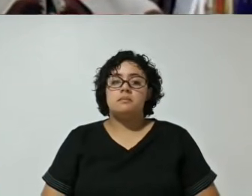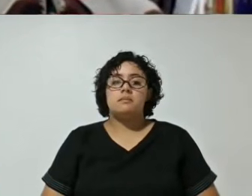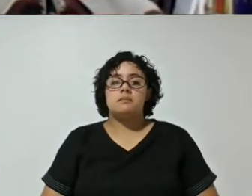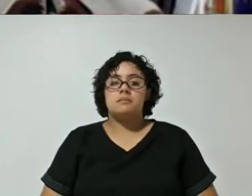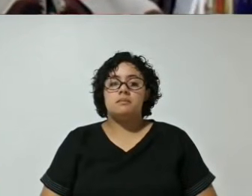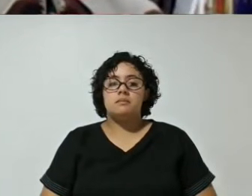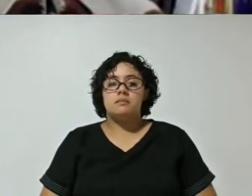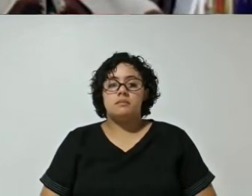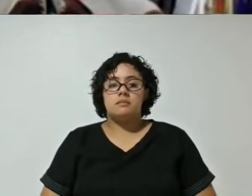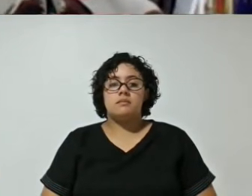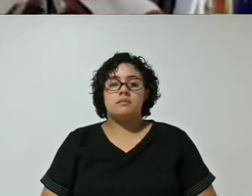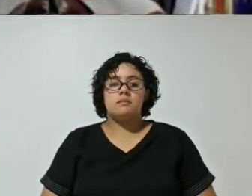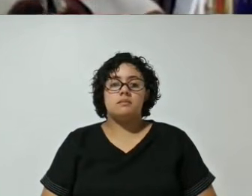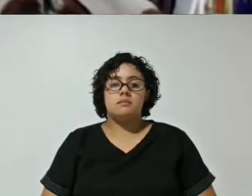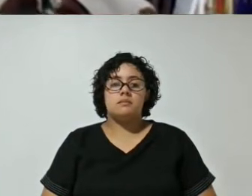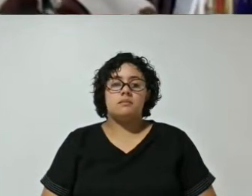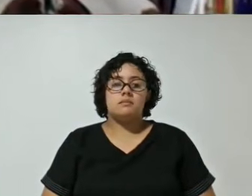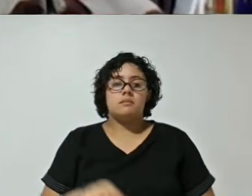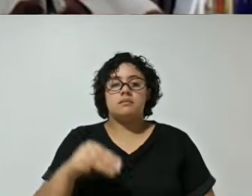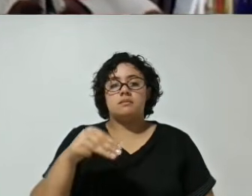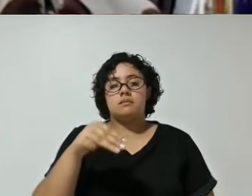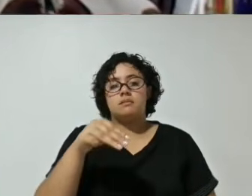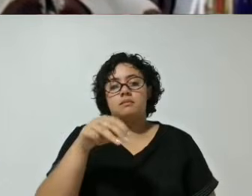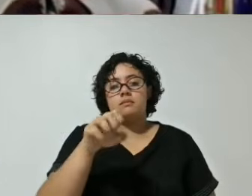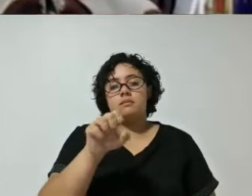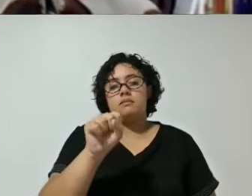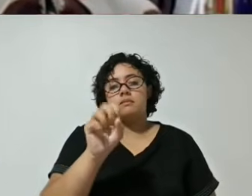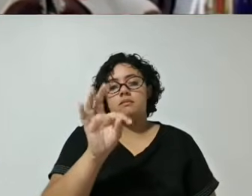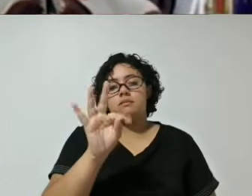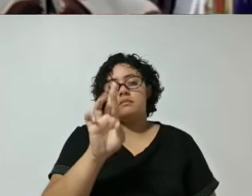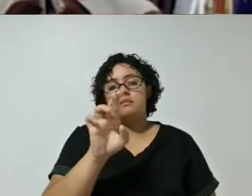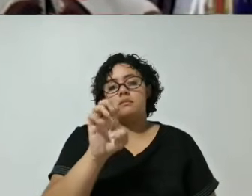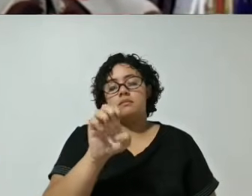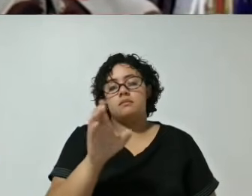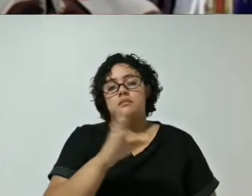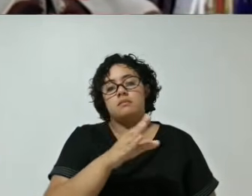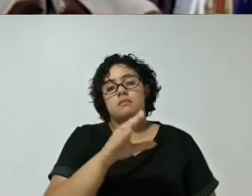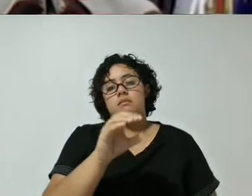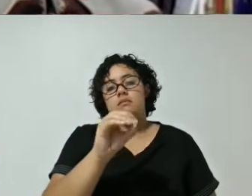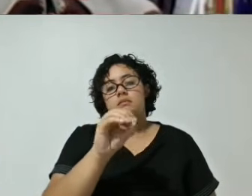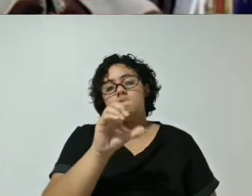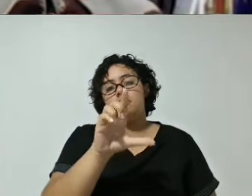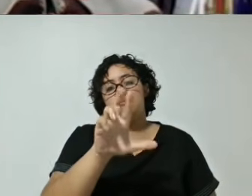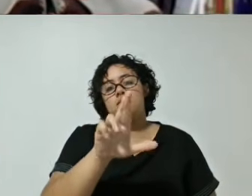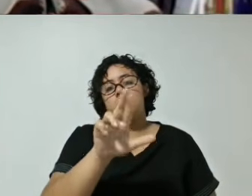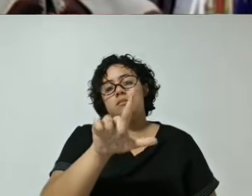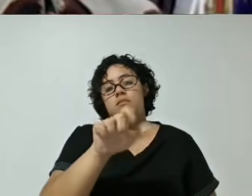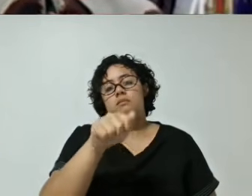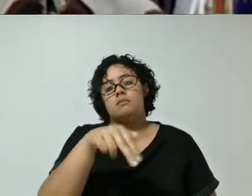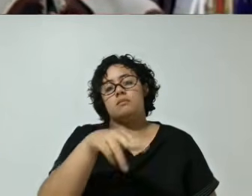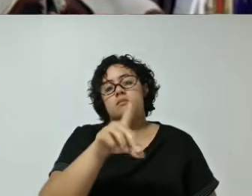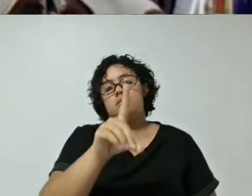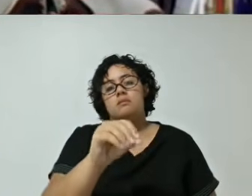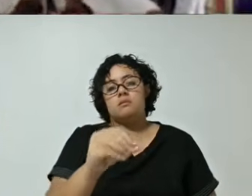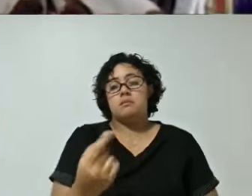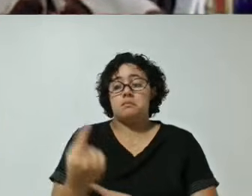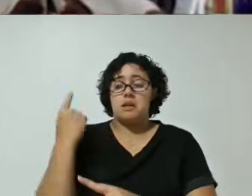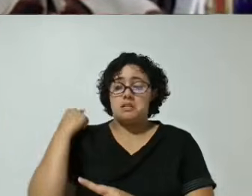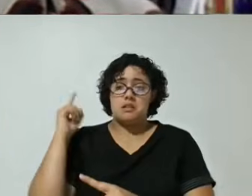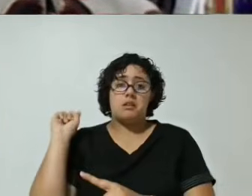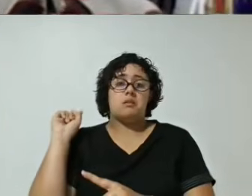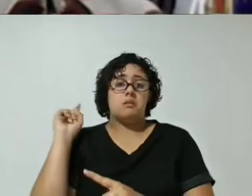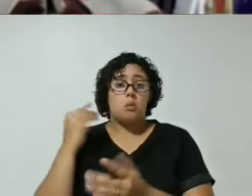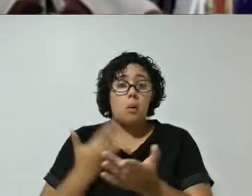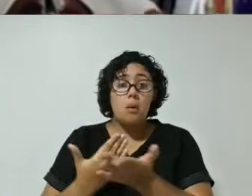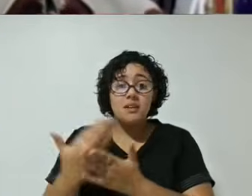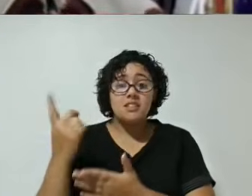O mestre Orlando, né, que o mestre Orlando também, ele tá, desde a época que eu comecei, ele já estava lá, mestre